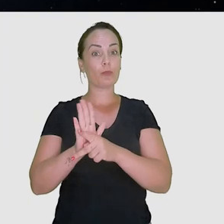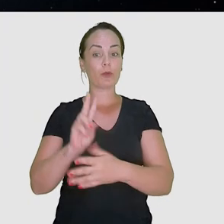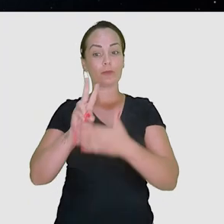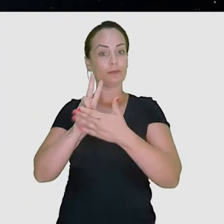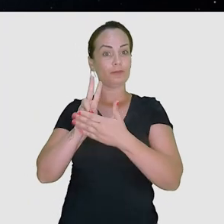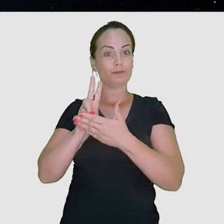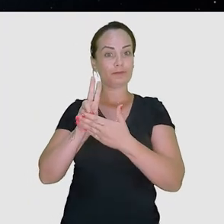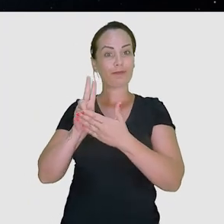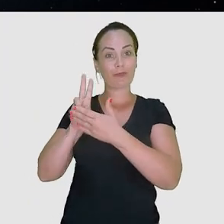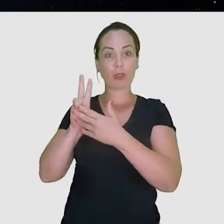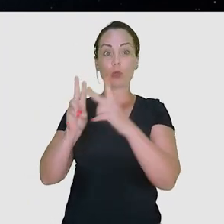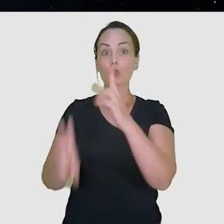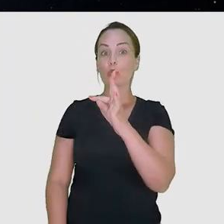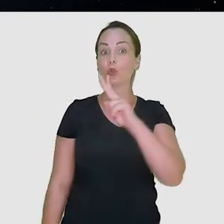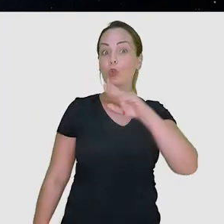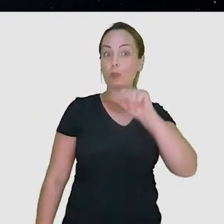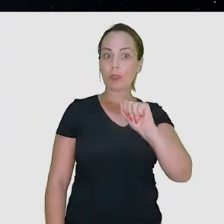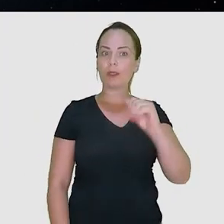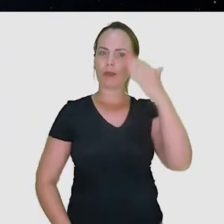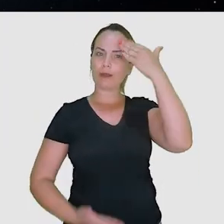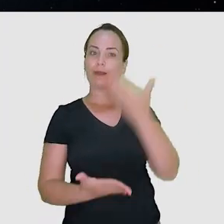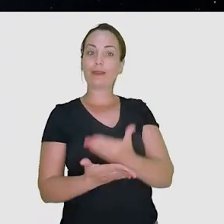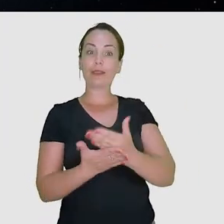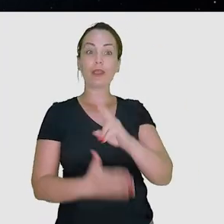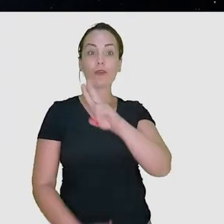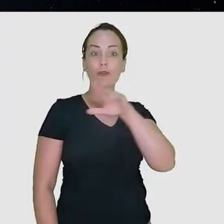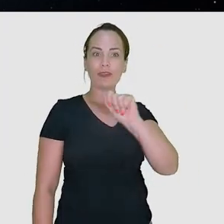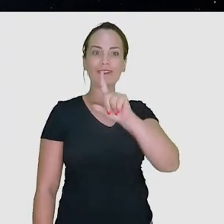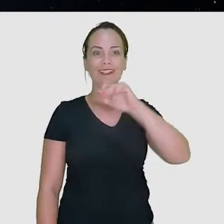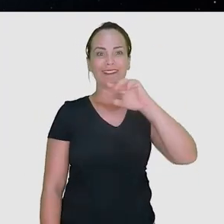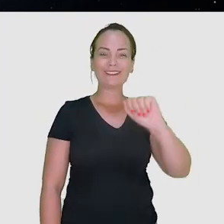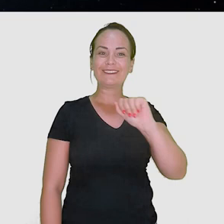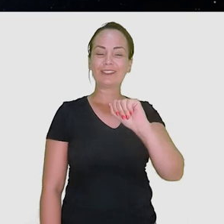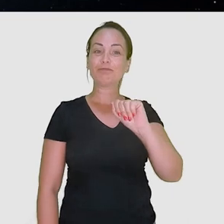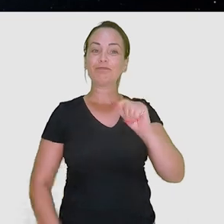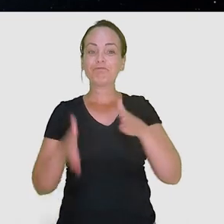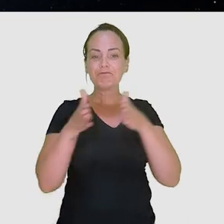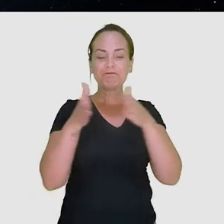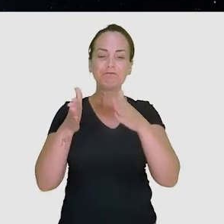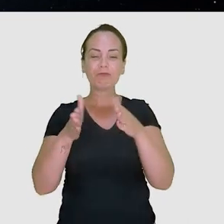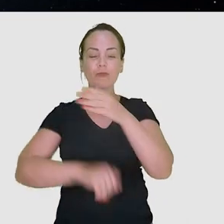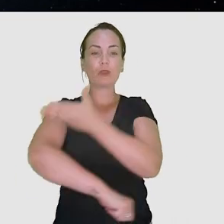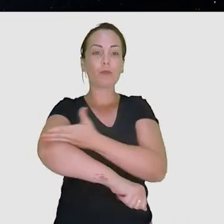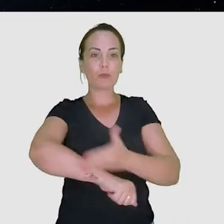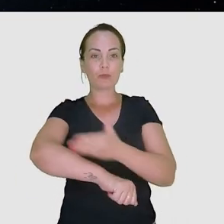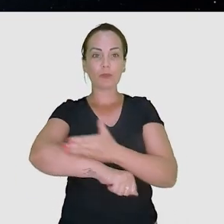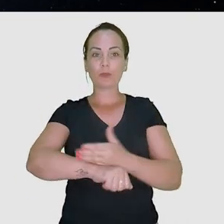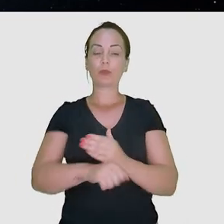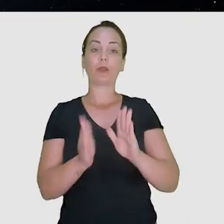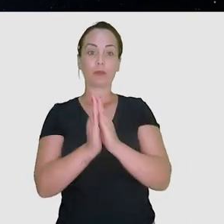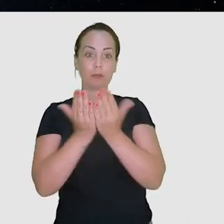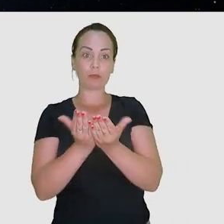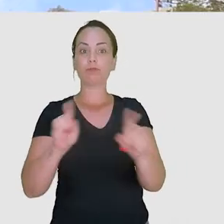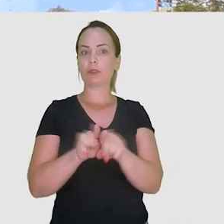índios Tupi-Guarani, que acreditavam que a Via Láctea era o caminho da Ema Branca. A cosmologia bíblica também é uma forma de